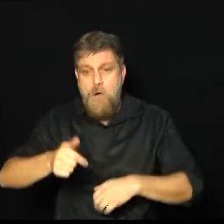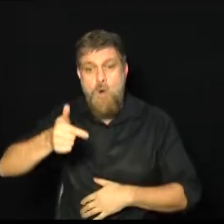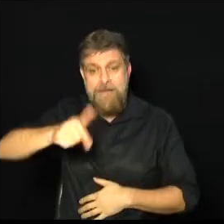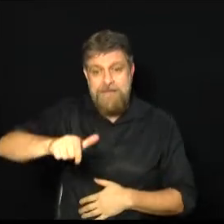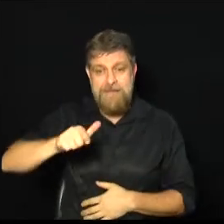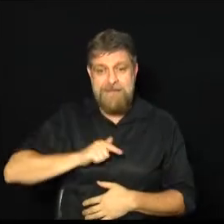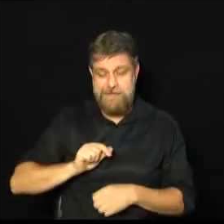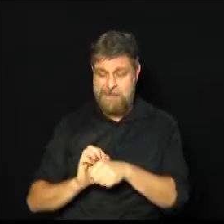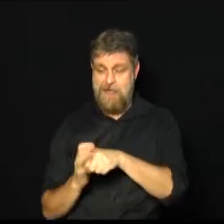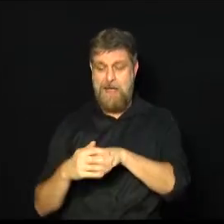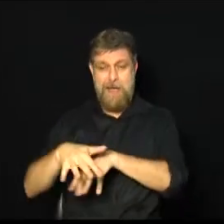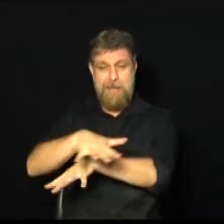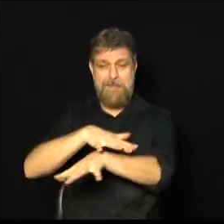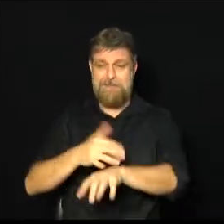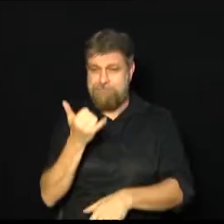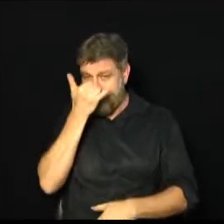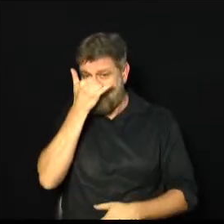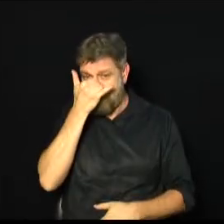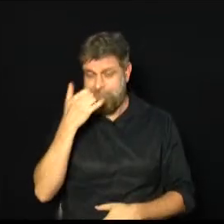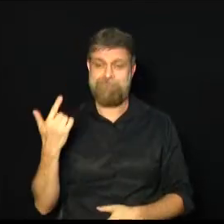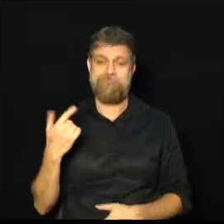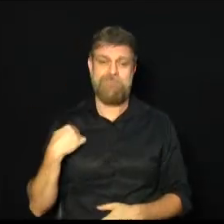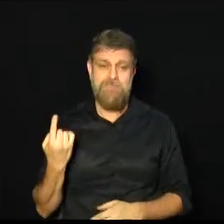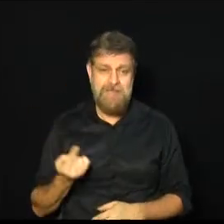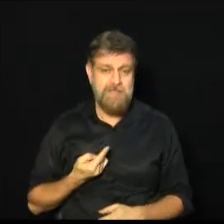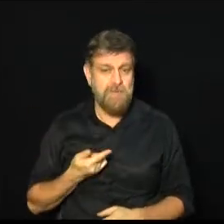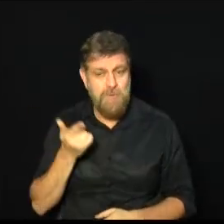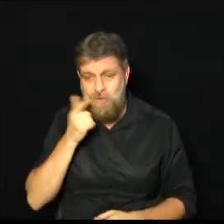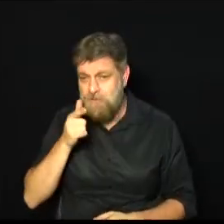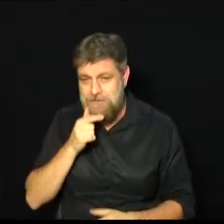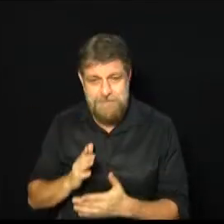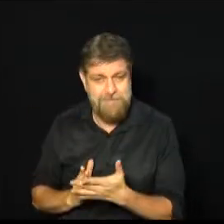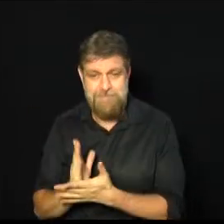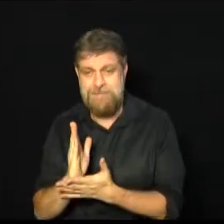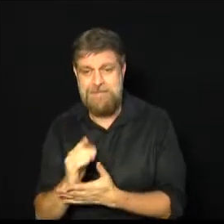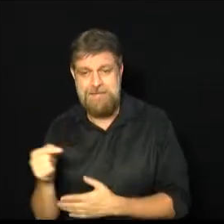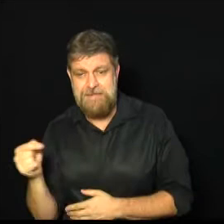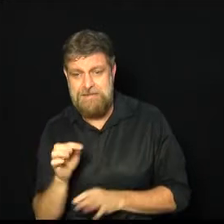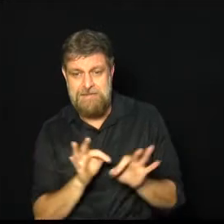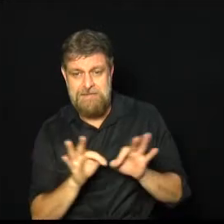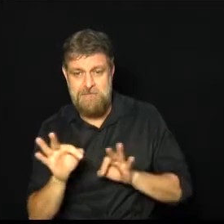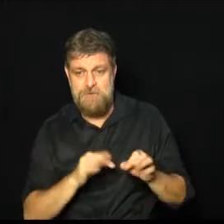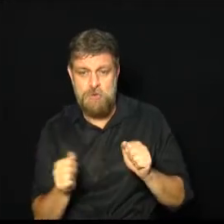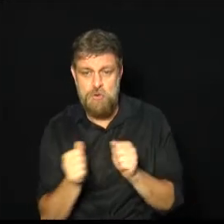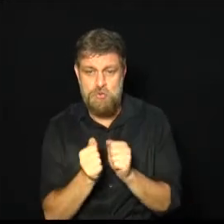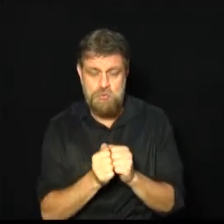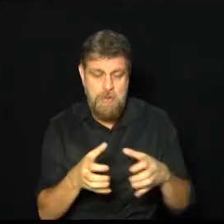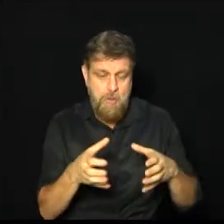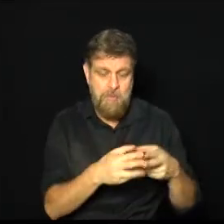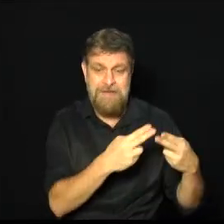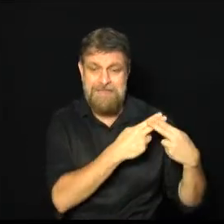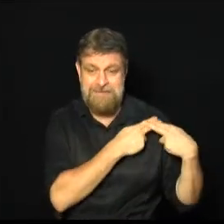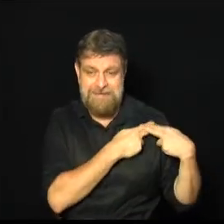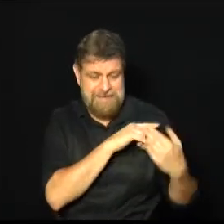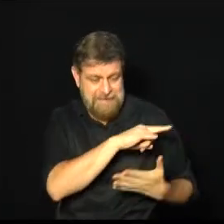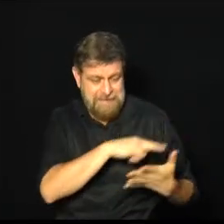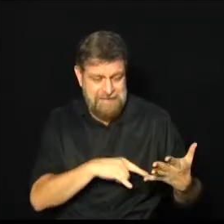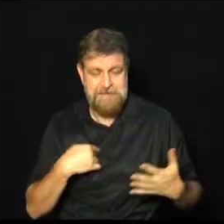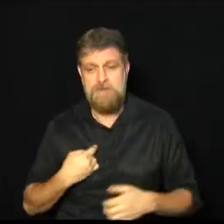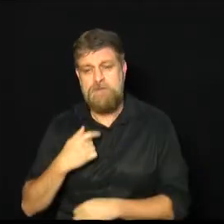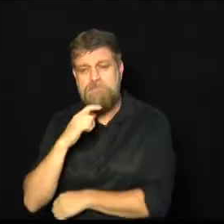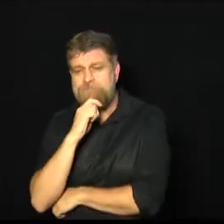da pandemia, fez com que nós tivéssemos muita dificuldade de aprovar esse projeto junto aos órgãos de controle. Então, nós optamos